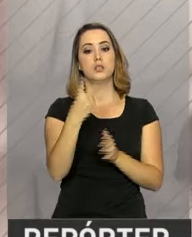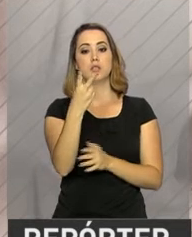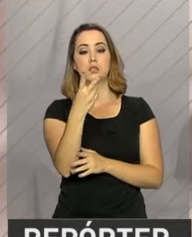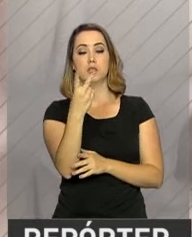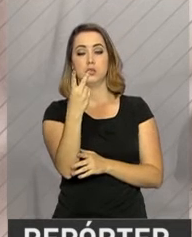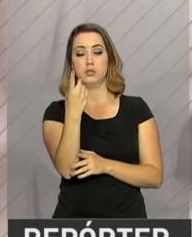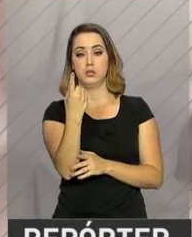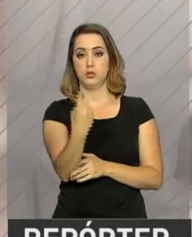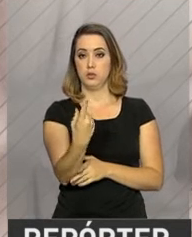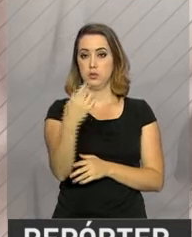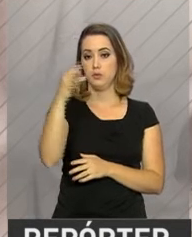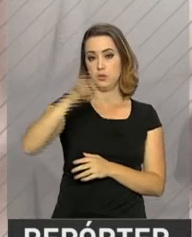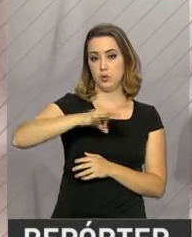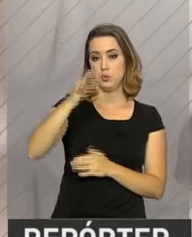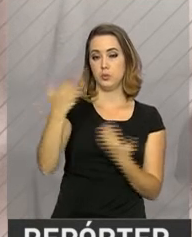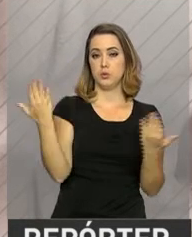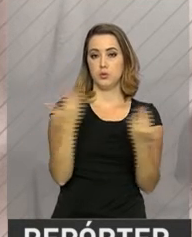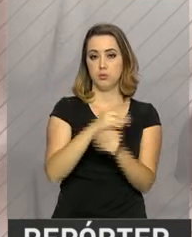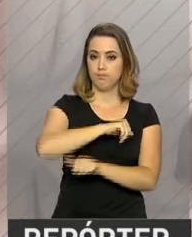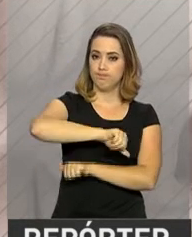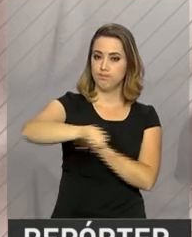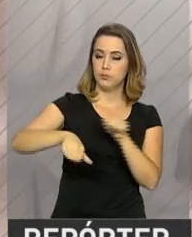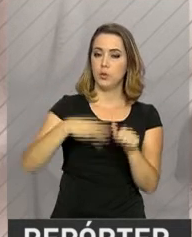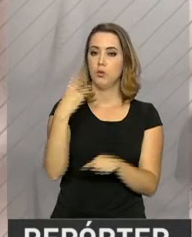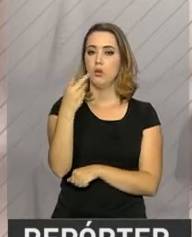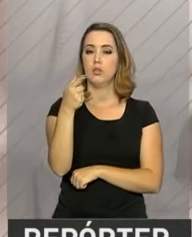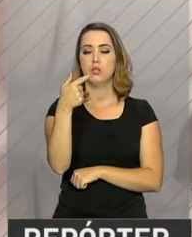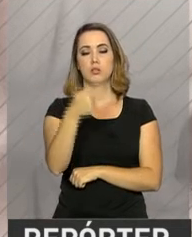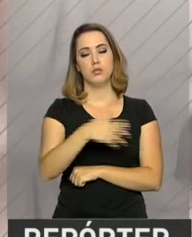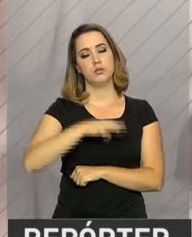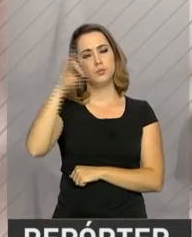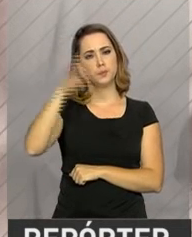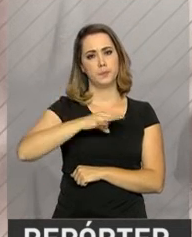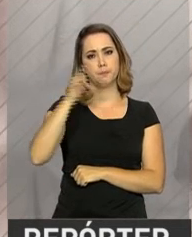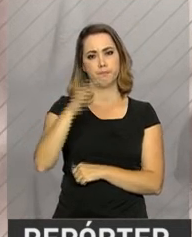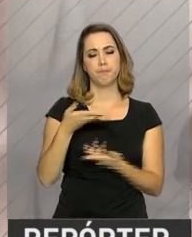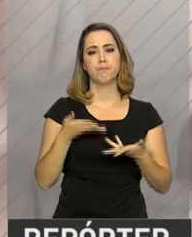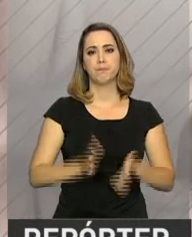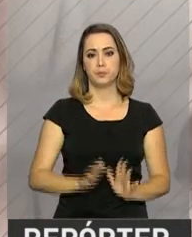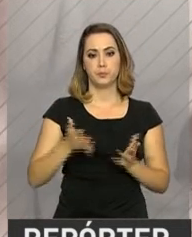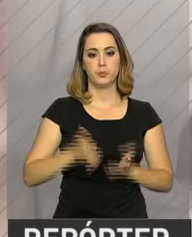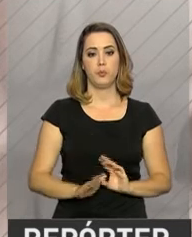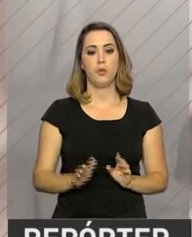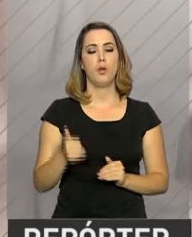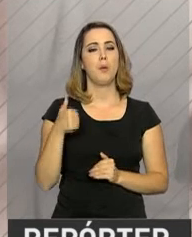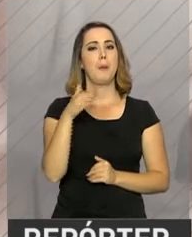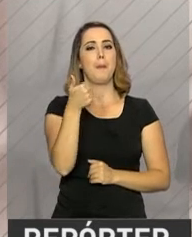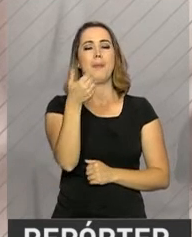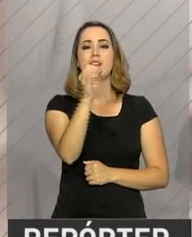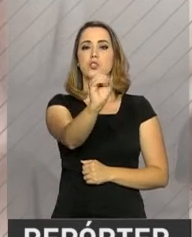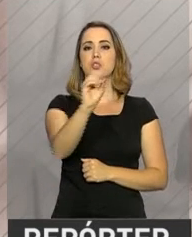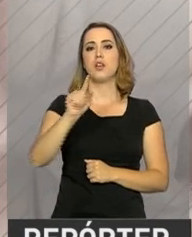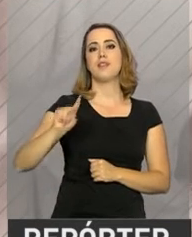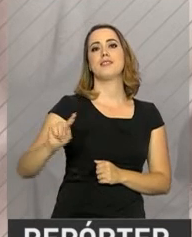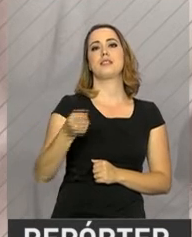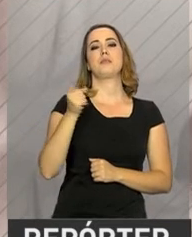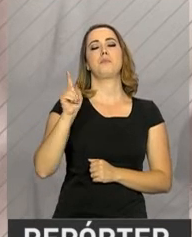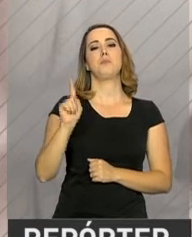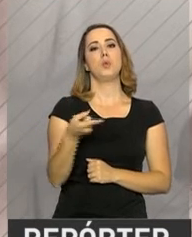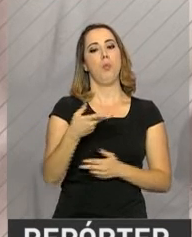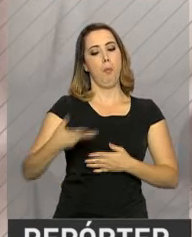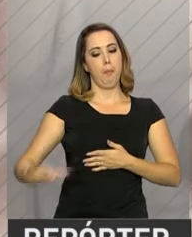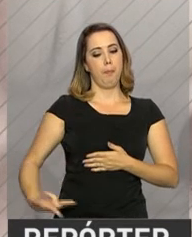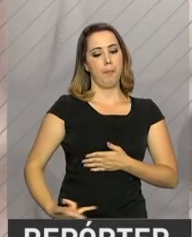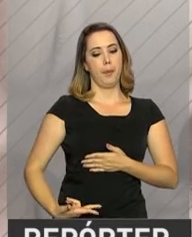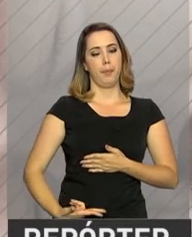37% dos casos com isso foram evitadas mais de 10.000 cesáreas sem indicação